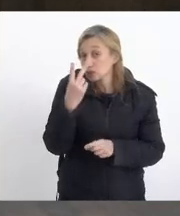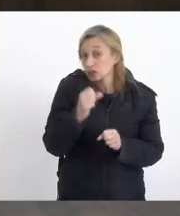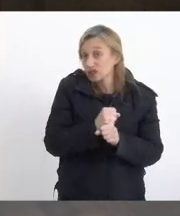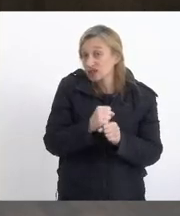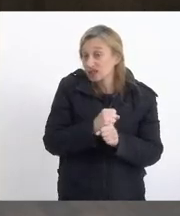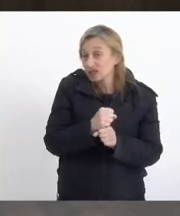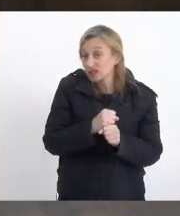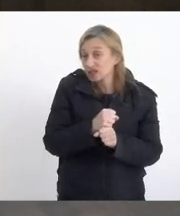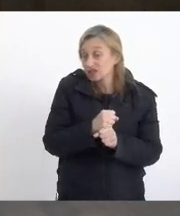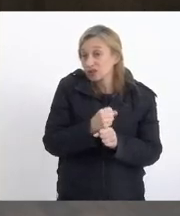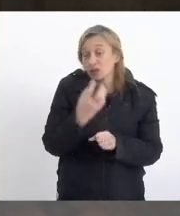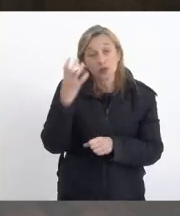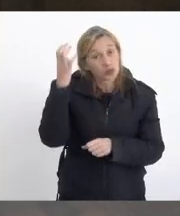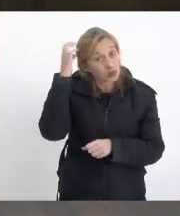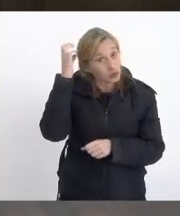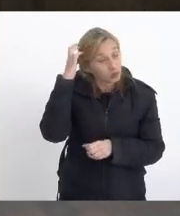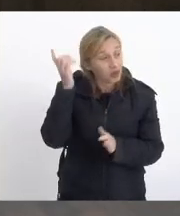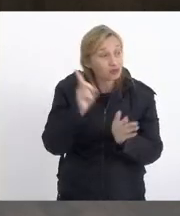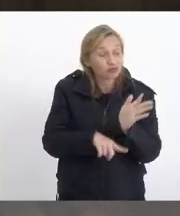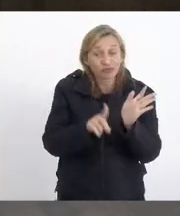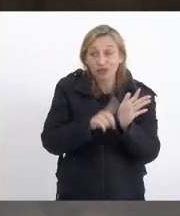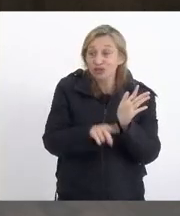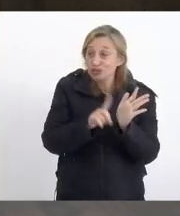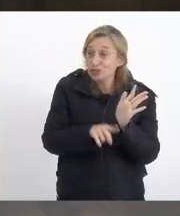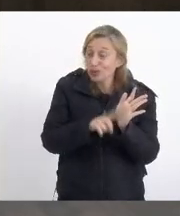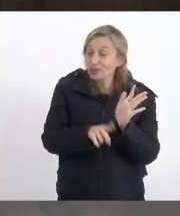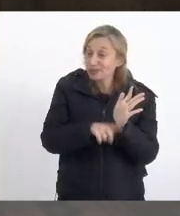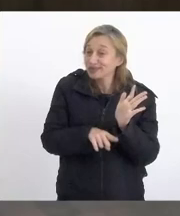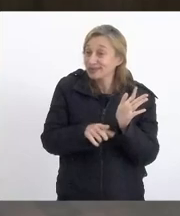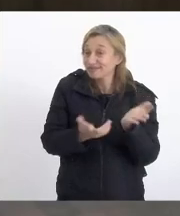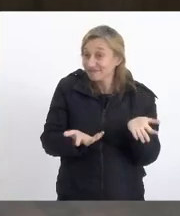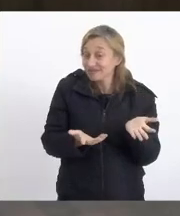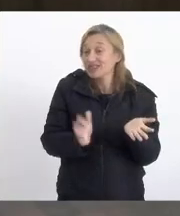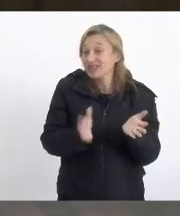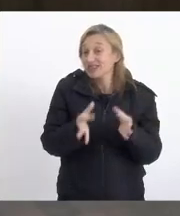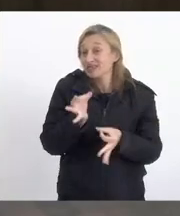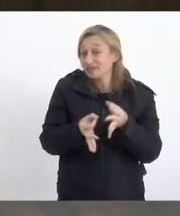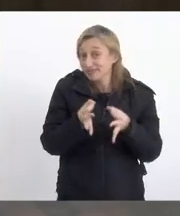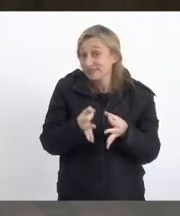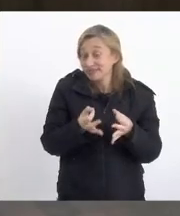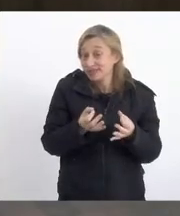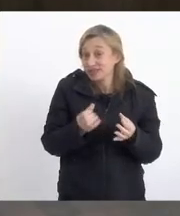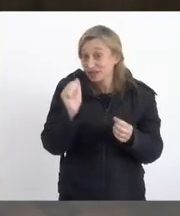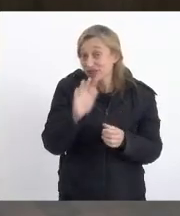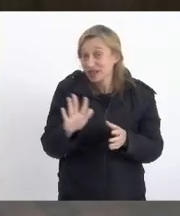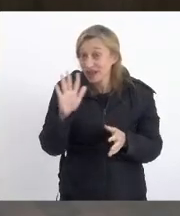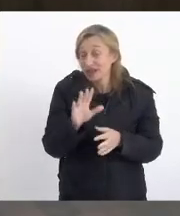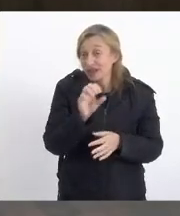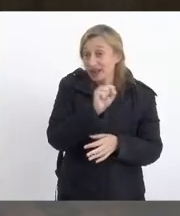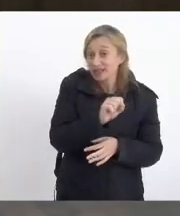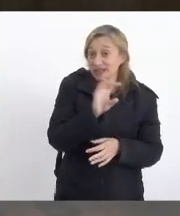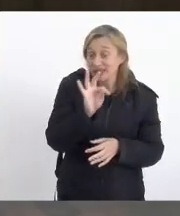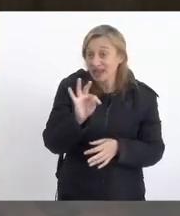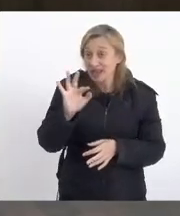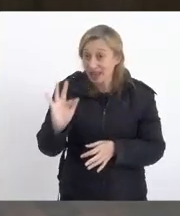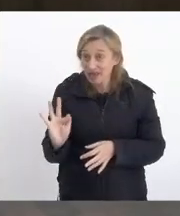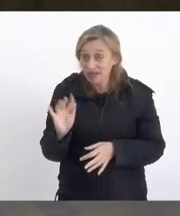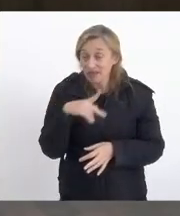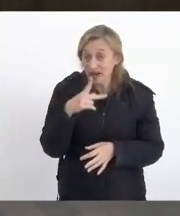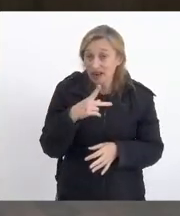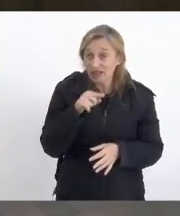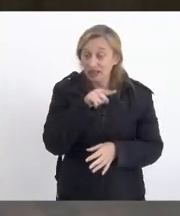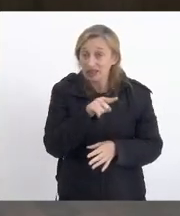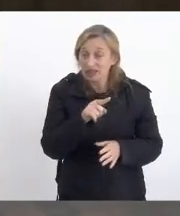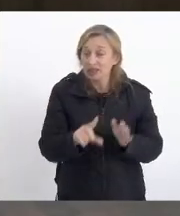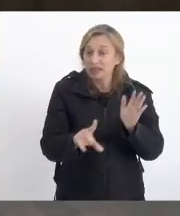já sendo penalizados com esse desconto, já tem um julgamento de repercussão geral no STF dizendo que esse ponto da